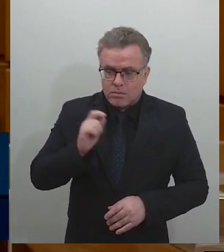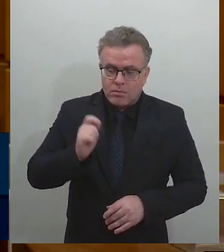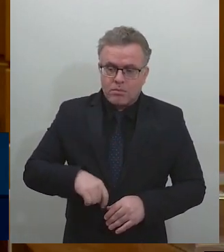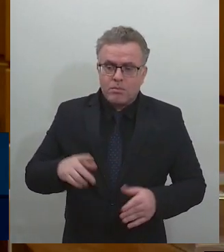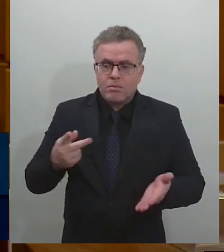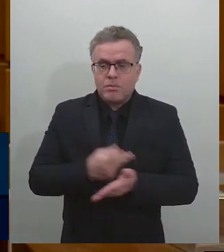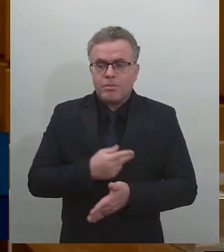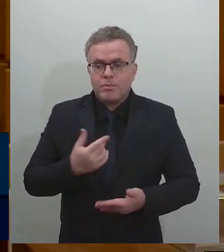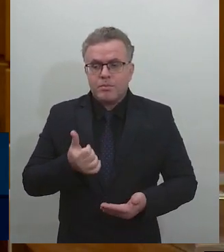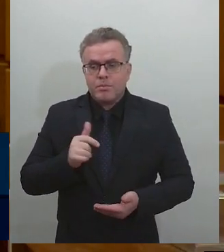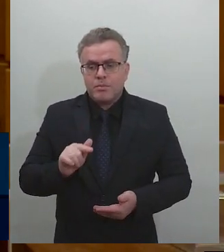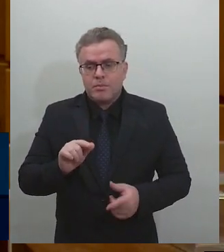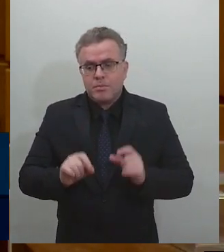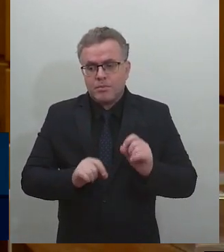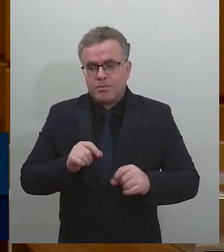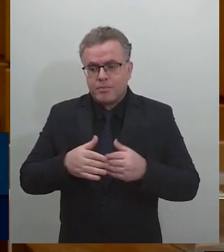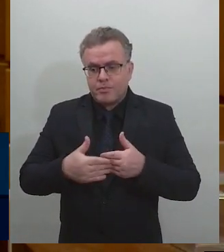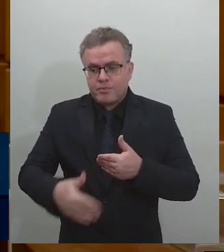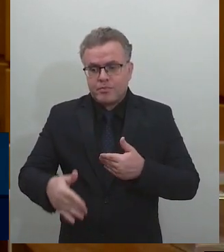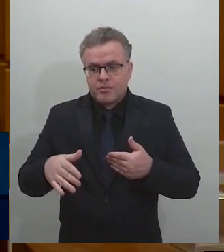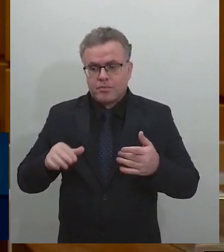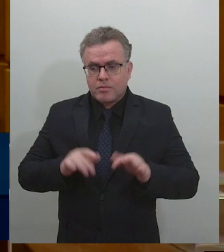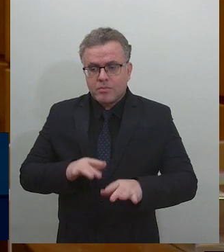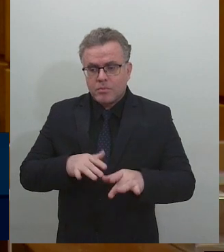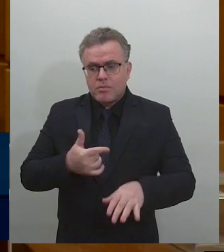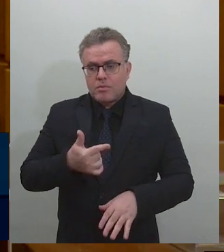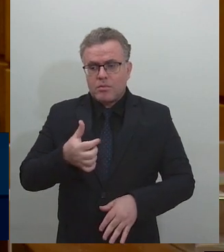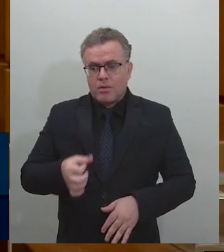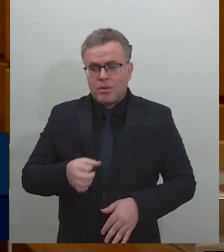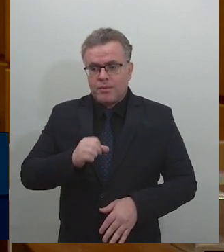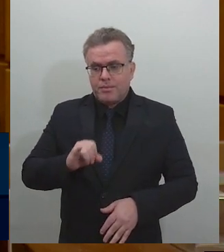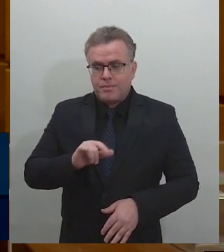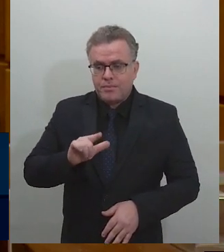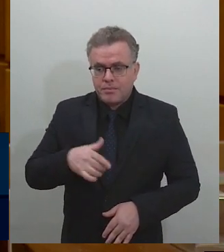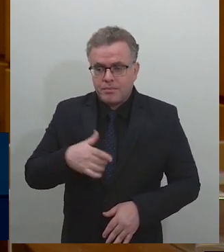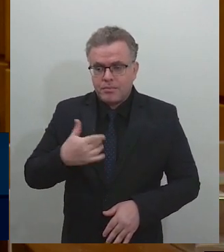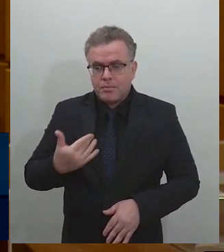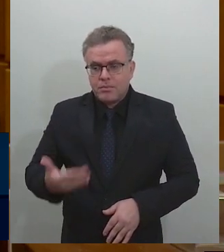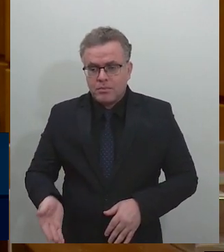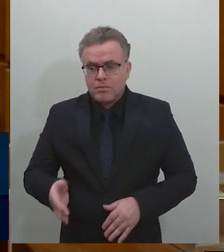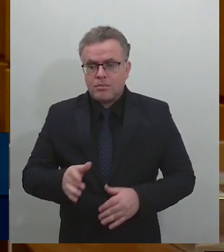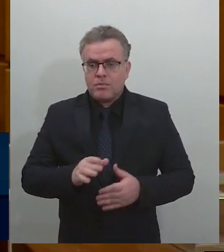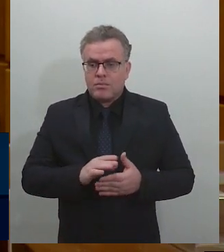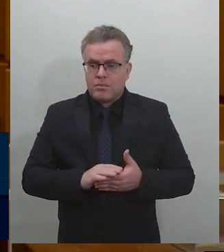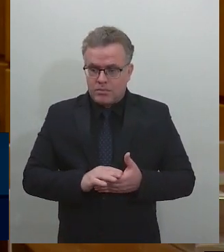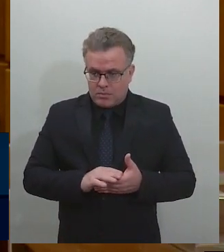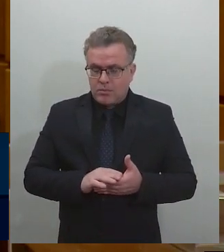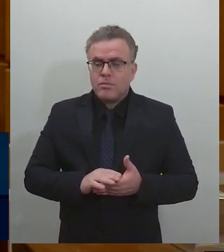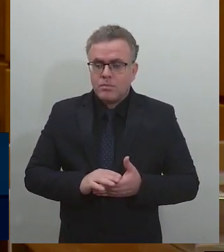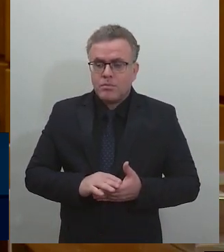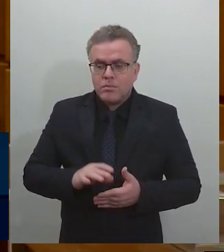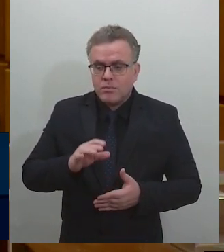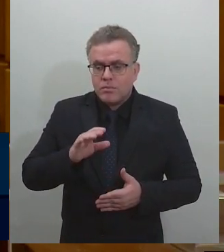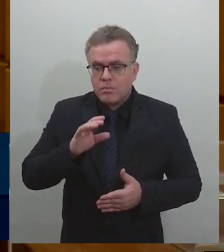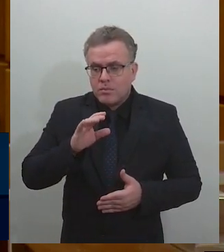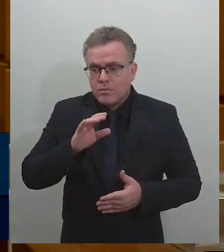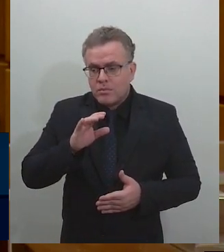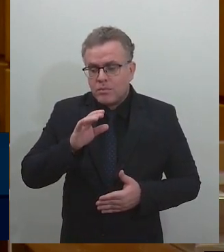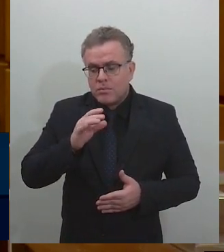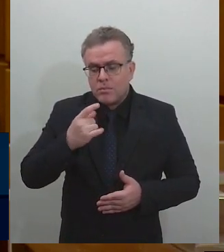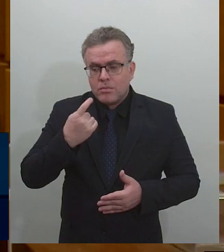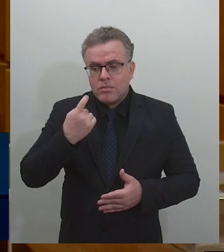no dia 26 de julho, dia de Senhora Santana. E esse último final de semana tivemos a festa social,